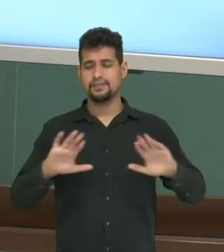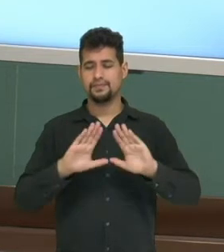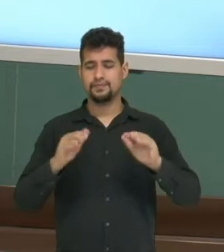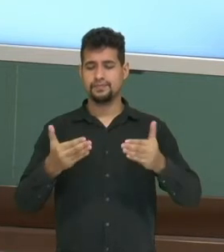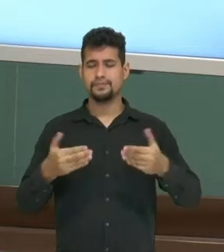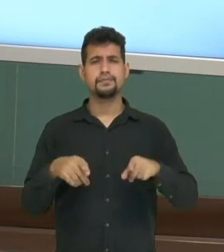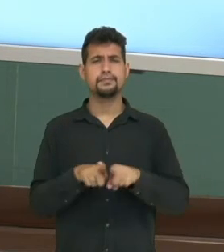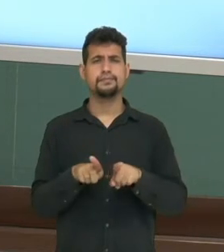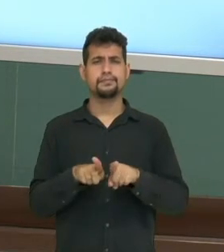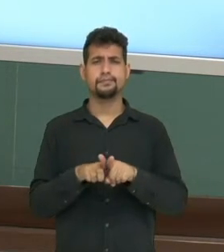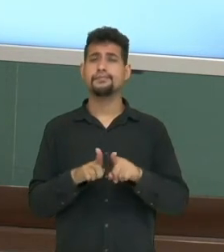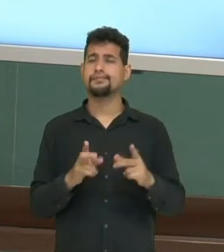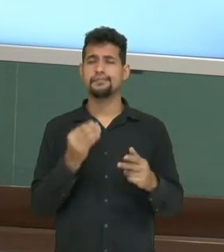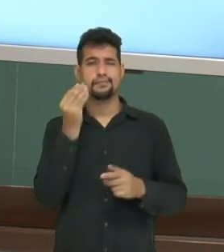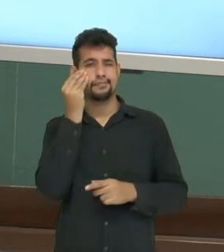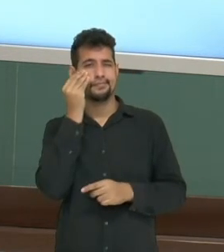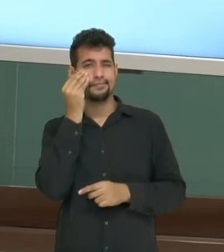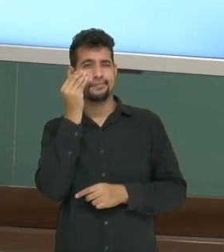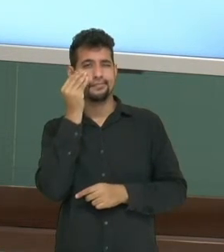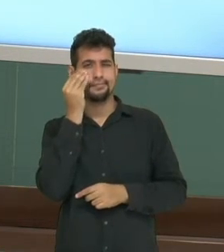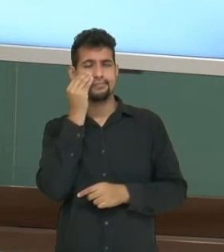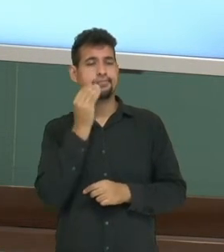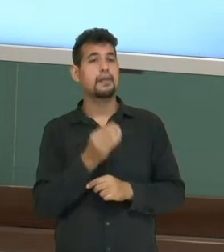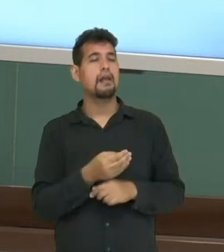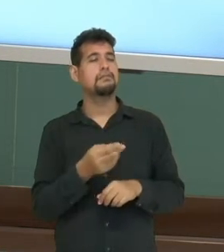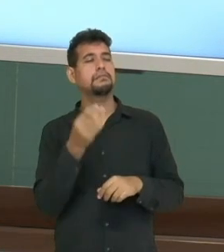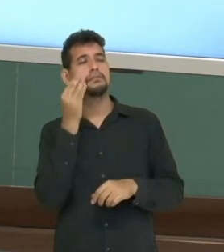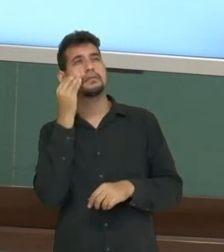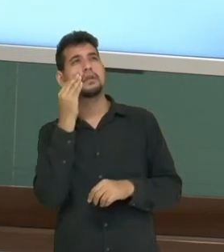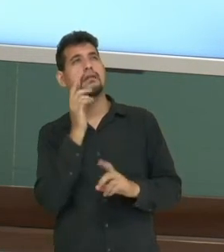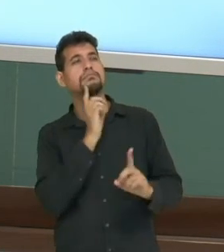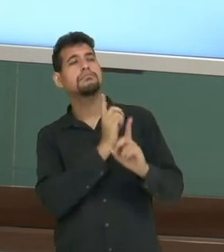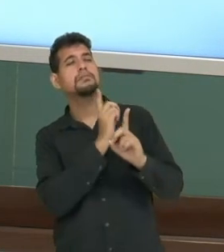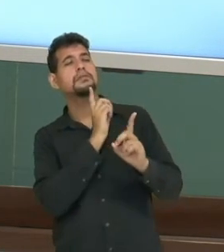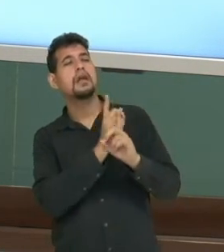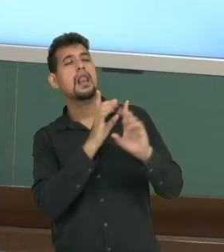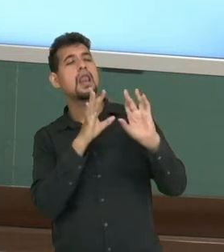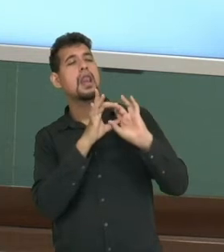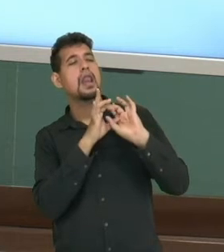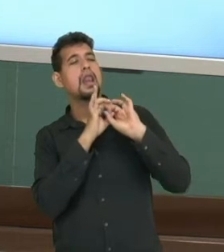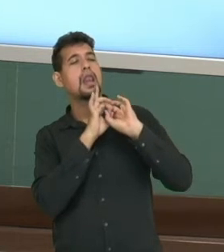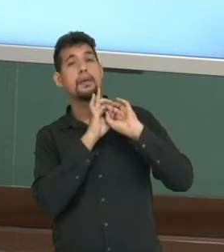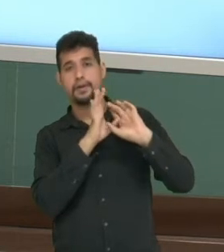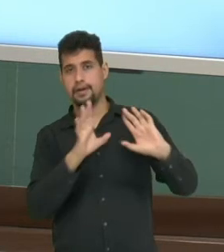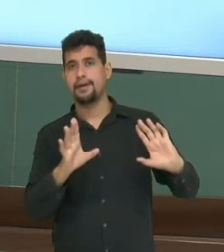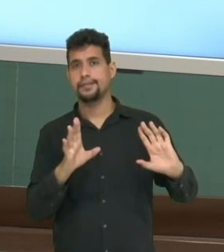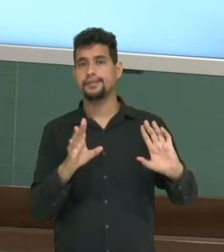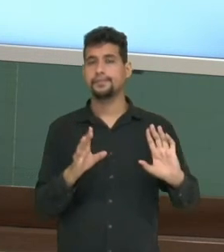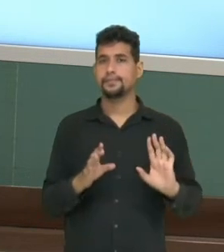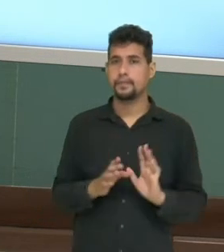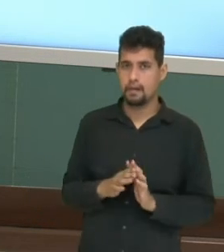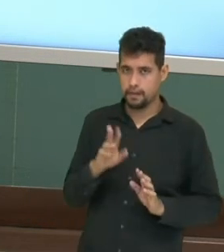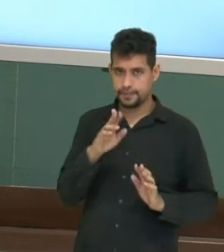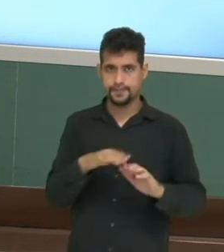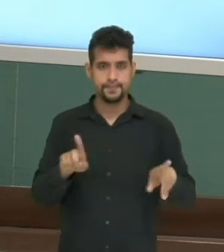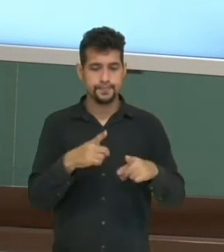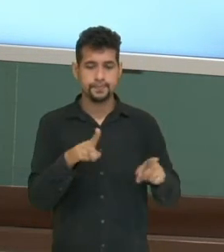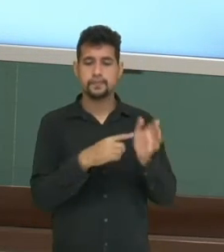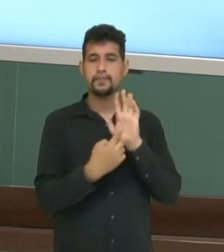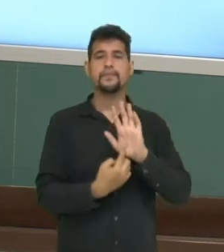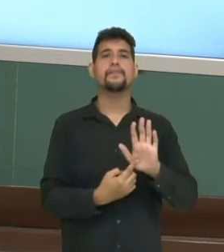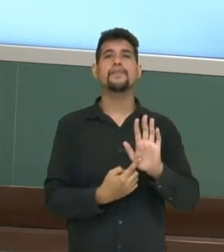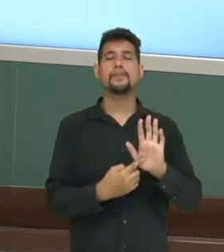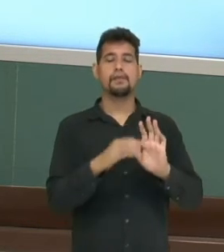do regime militar quanto a tentativa de busca de liberdade contra este regime militar, como a letra da música mostra,